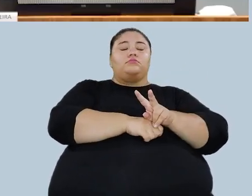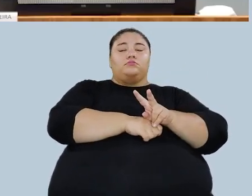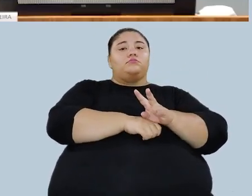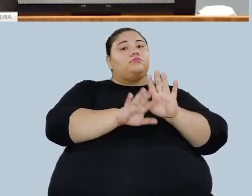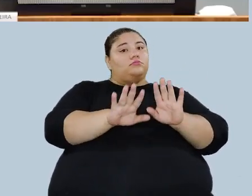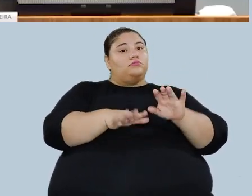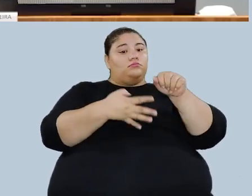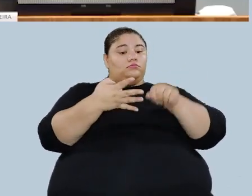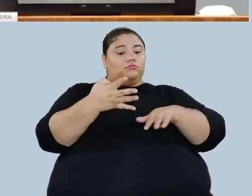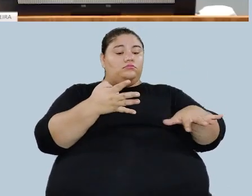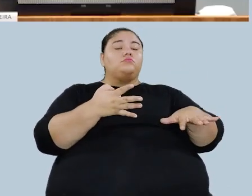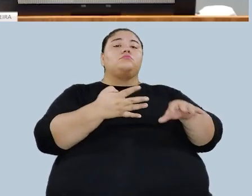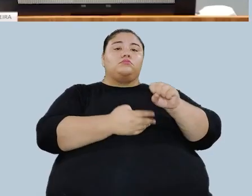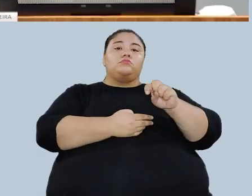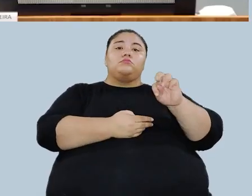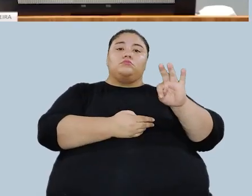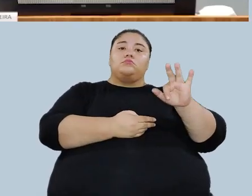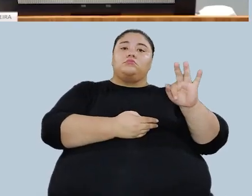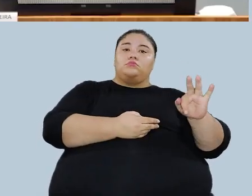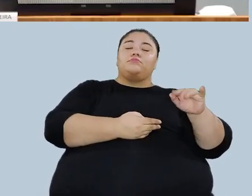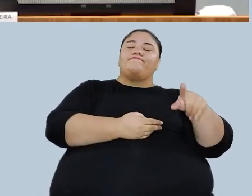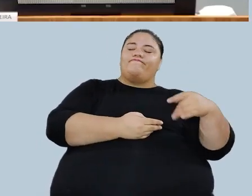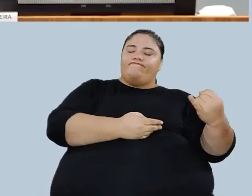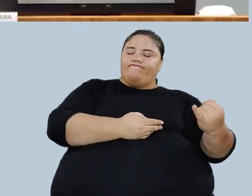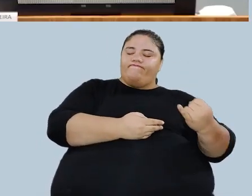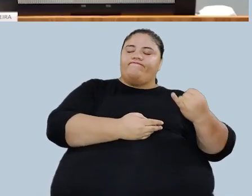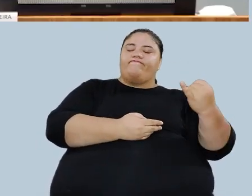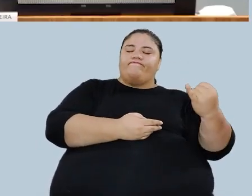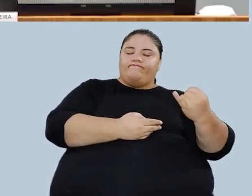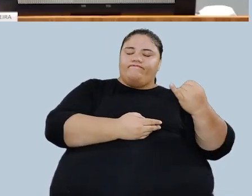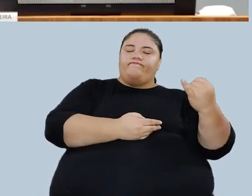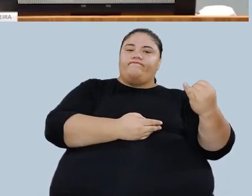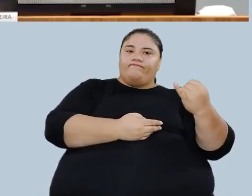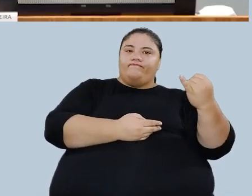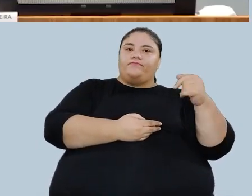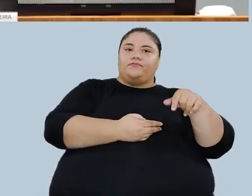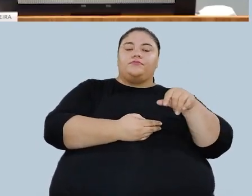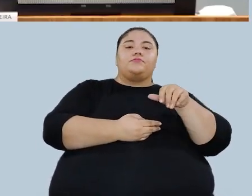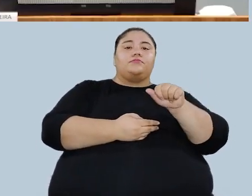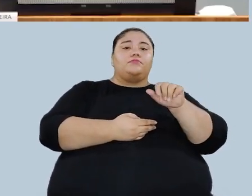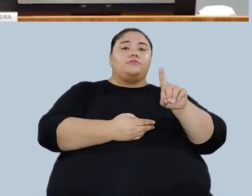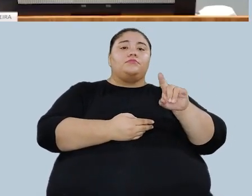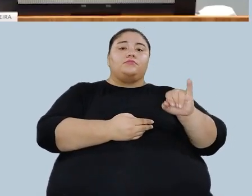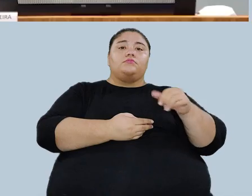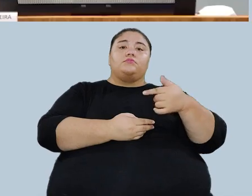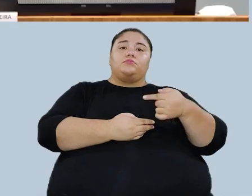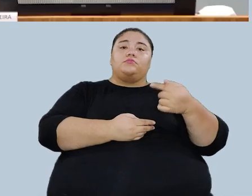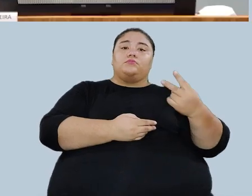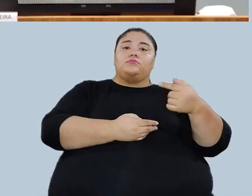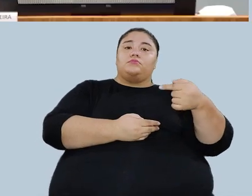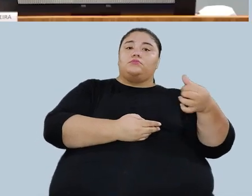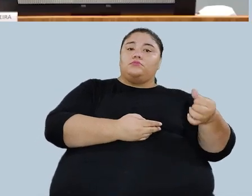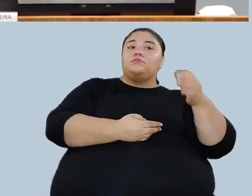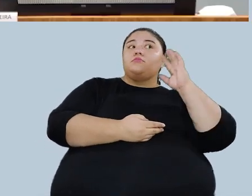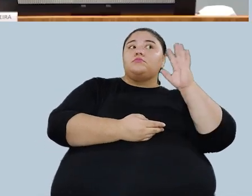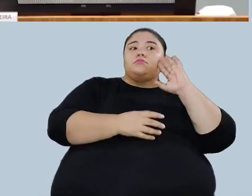essa jurisprudência do Supremo Tribunal Federal é de extrema importância. Ela é muito importante, essa DI 7276. Imagina um município de